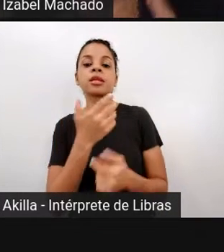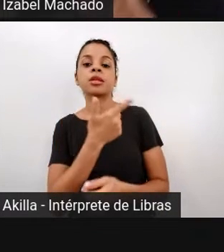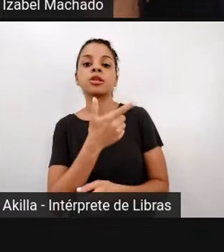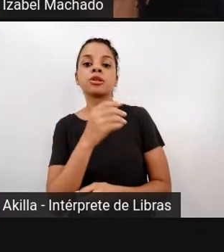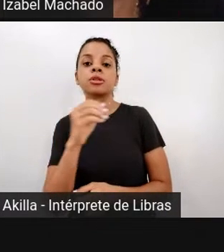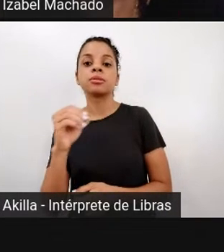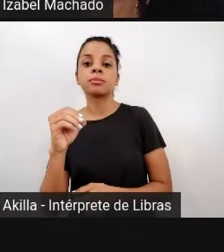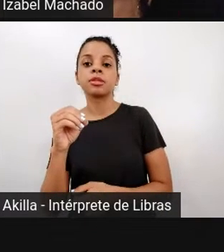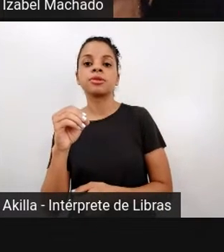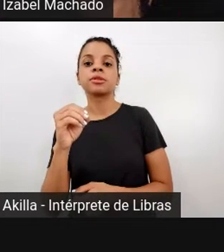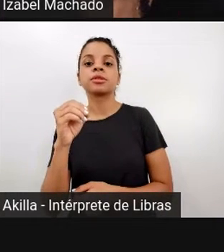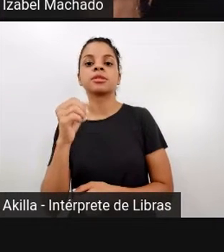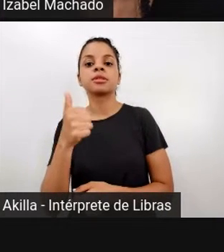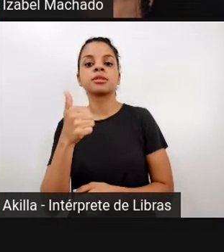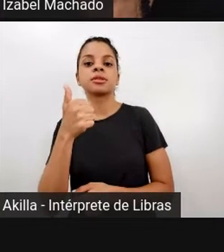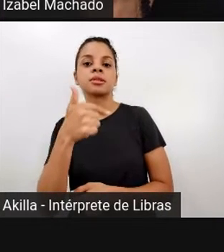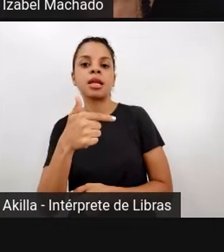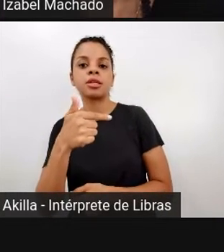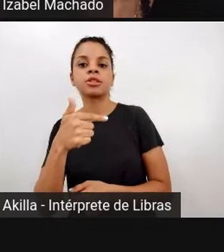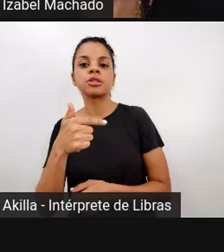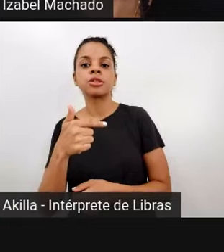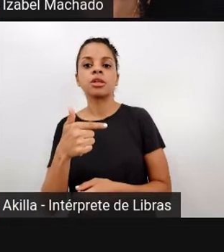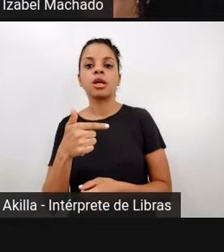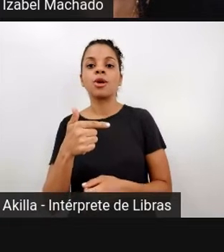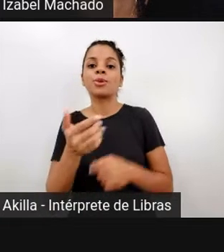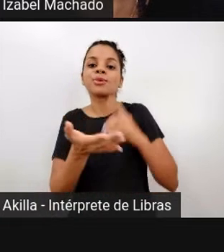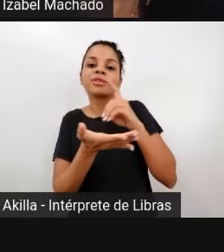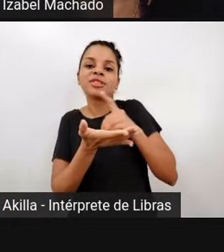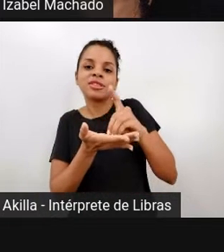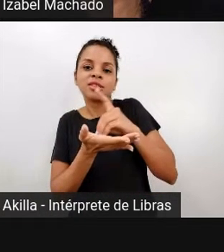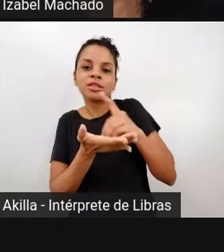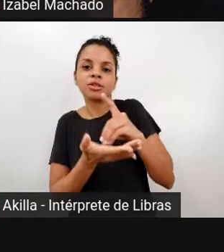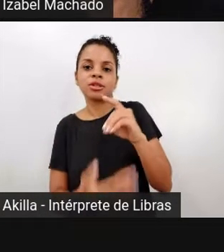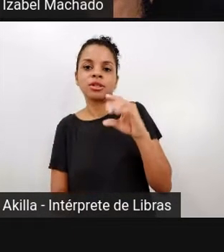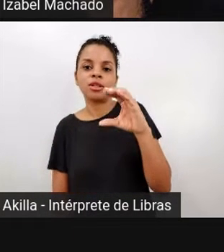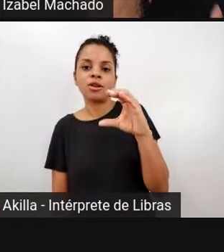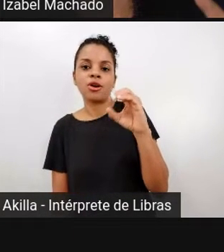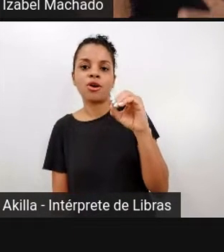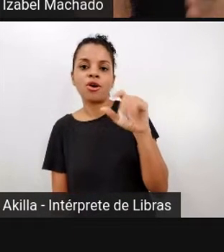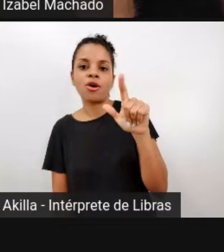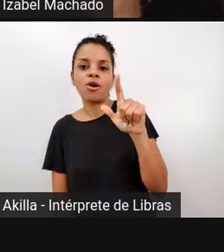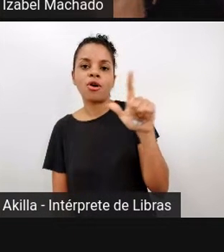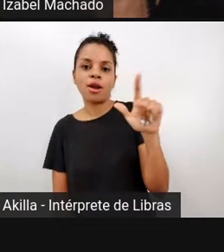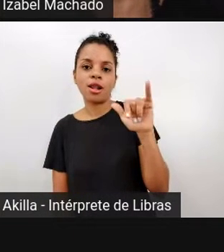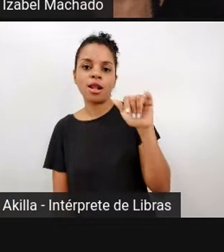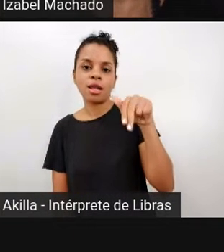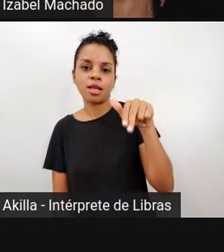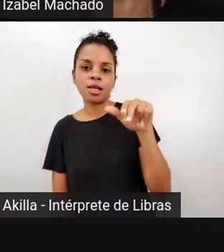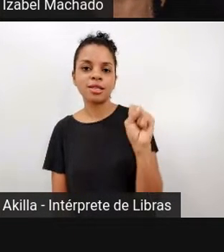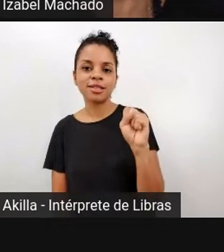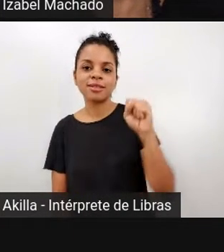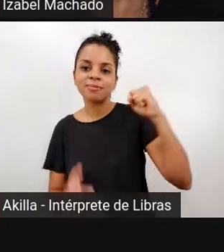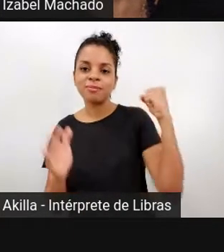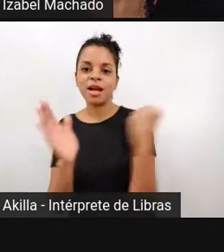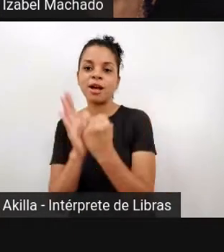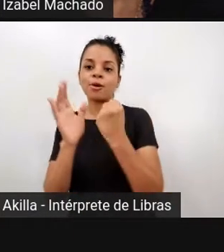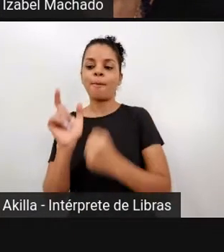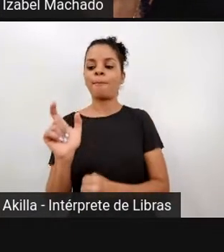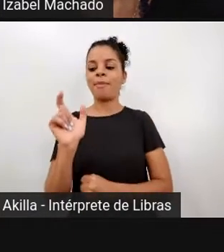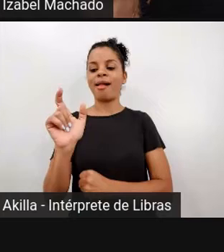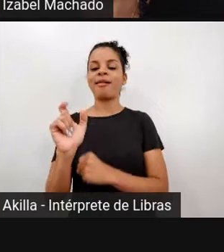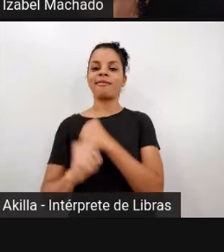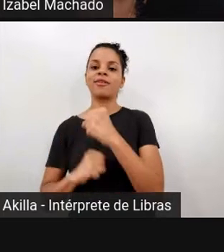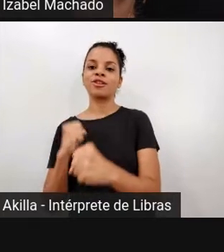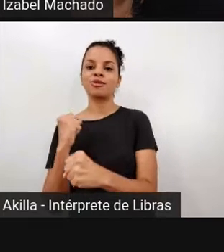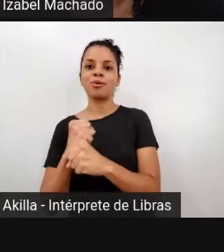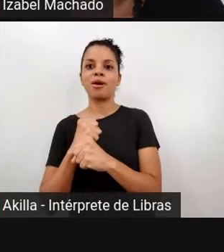Dictionary classificou a expressão fake news como a palavra do ano, porque de 2016 para 2017, o seu uso